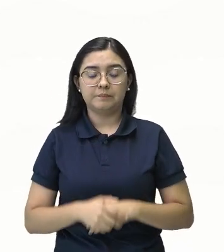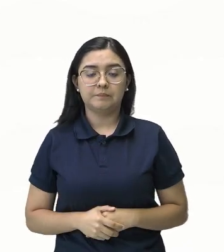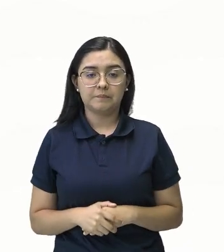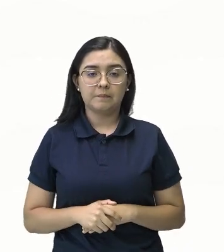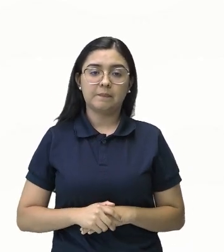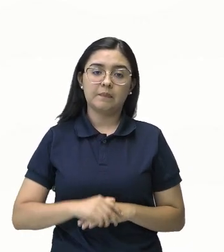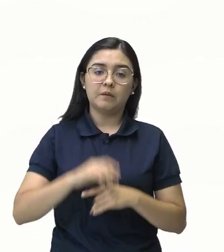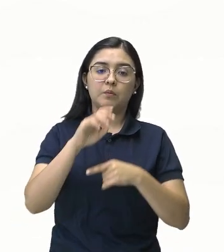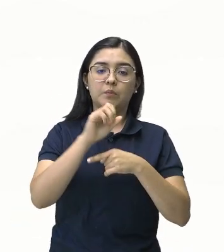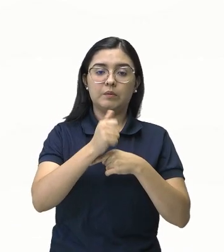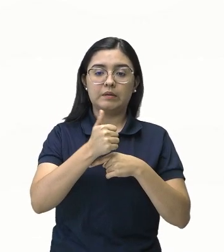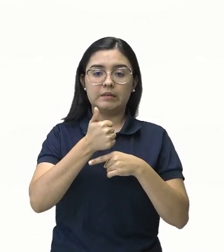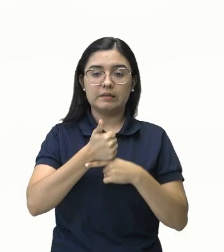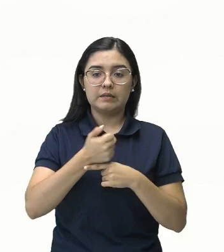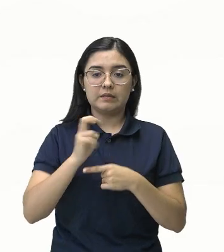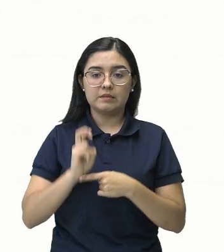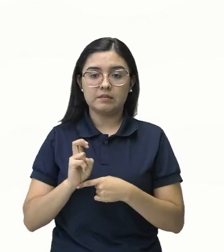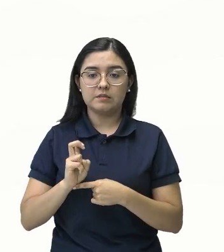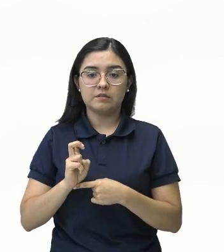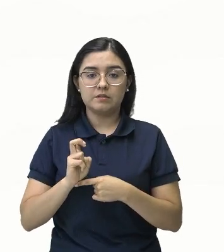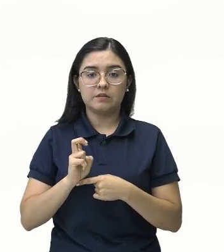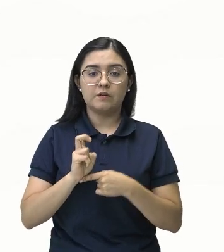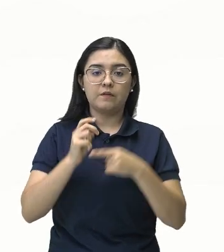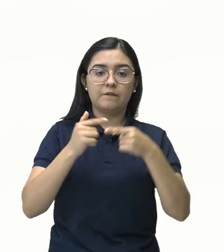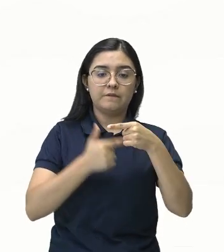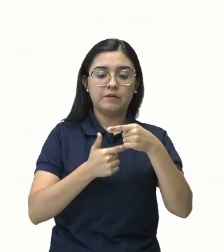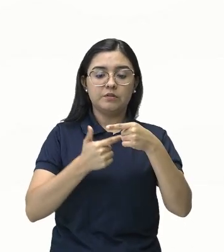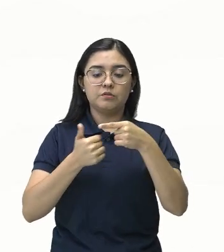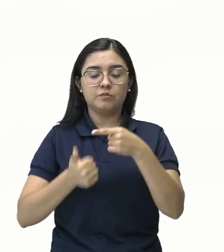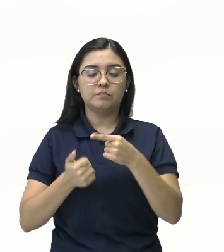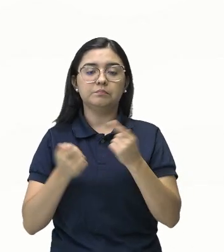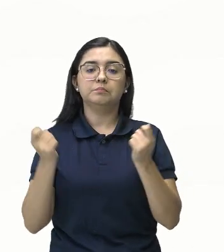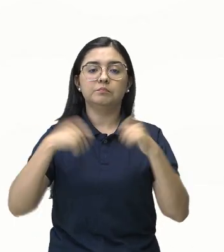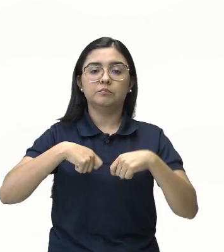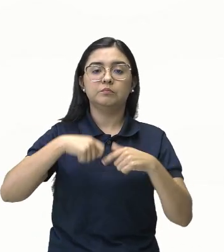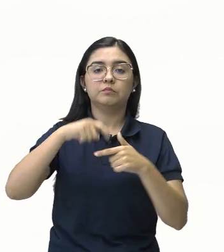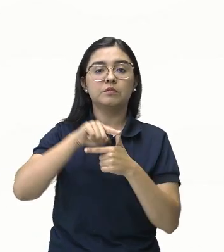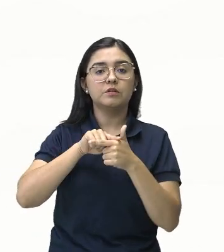tanto o 15 como o 21 seja divisível.